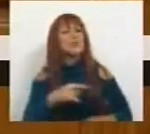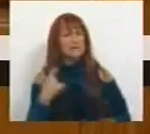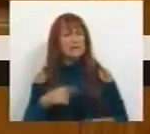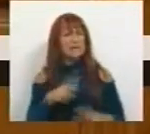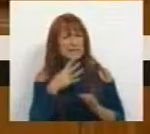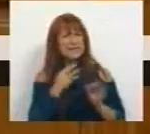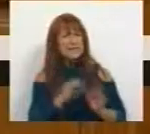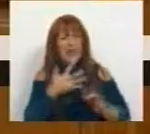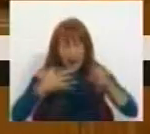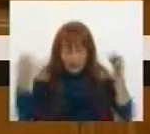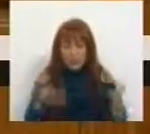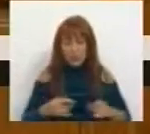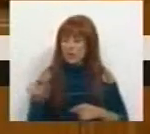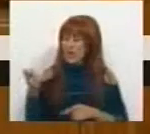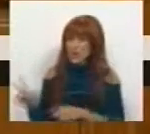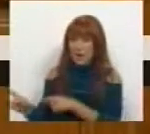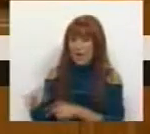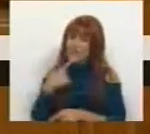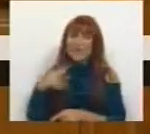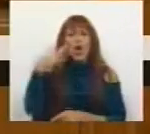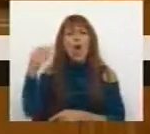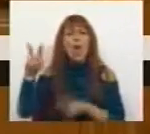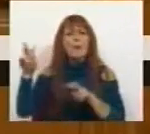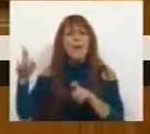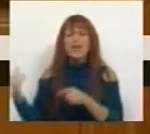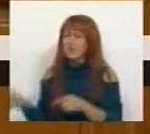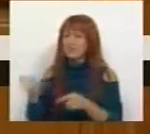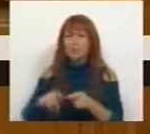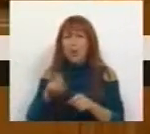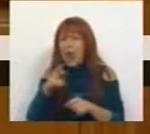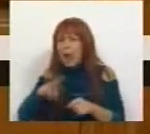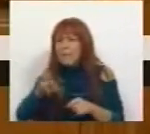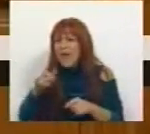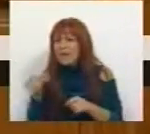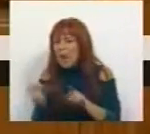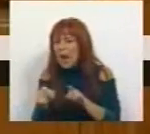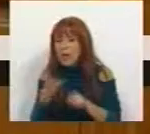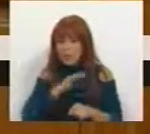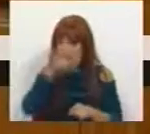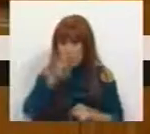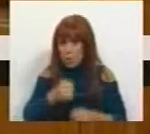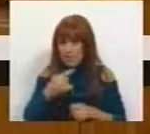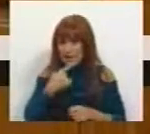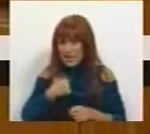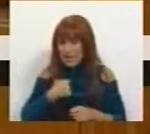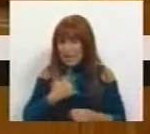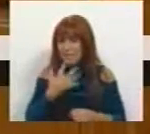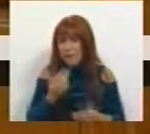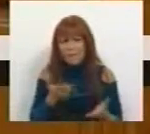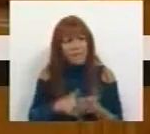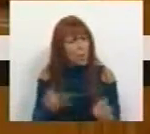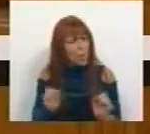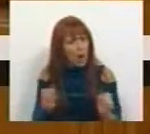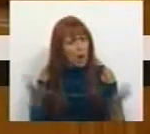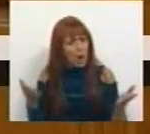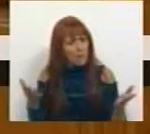se tem a certeza absoluta que estes resíduos ditos banais não contêm amianto, o Sr. Ministro é capaz de me assegurar de facto que